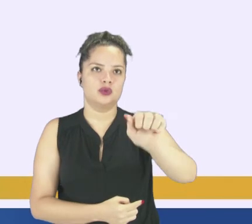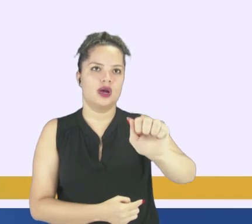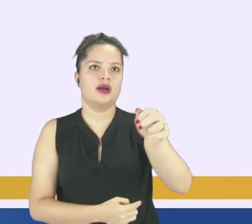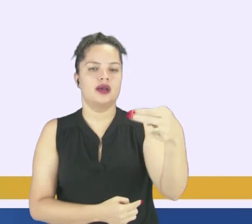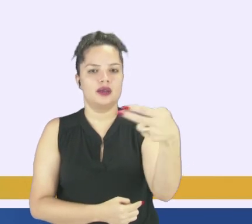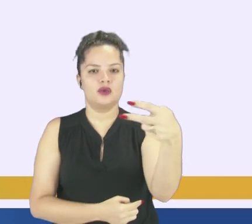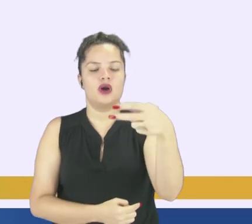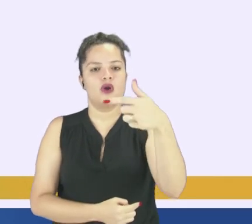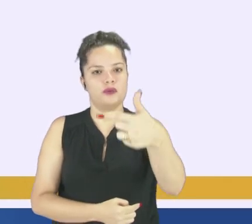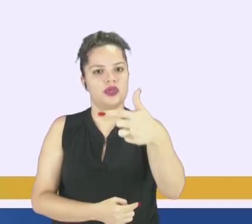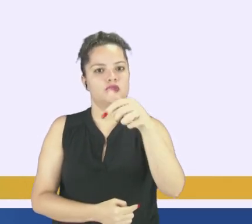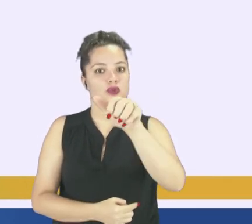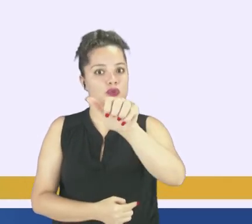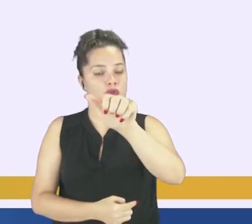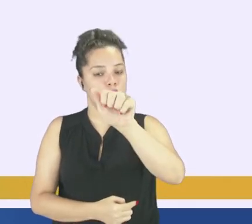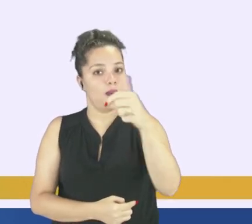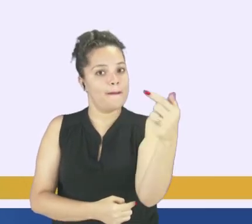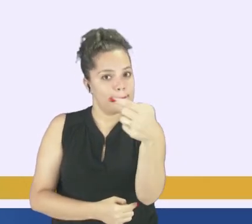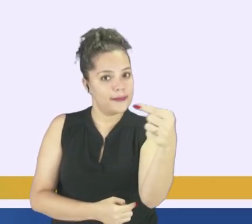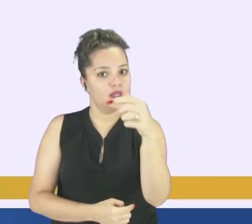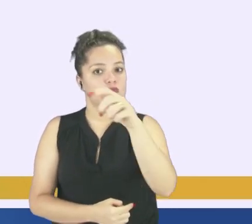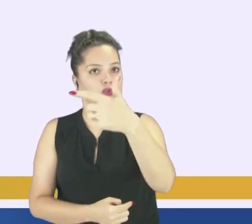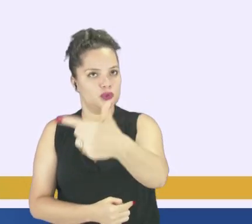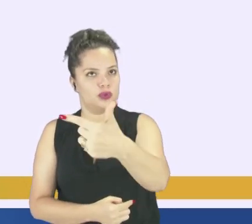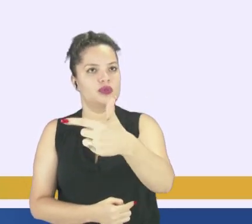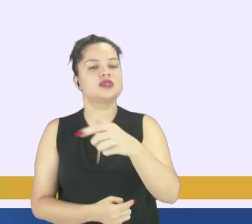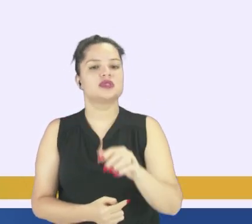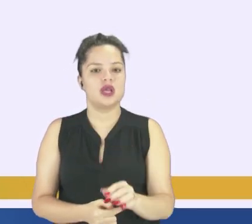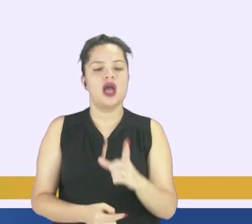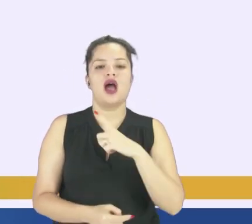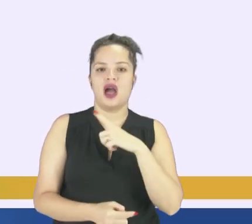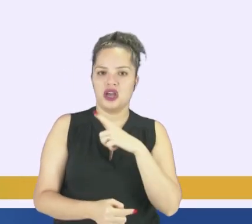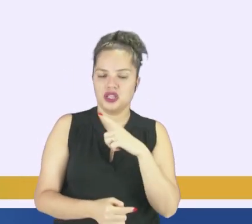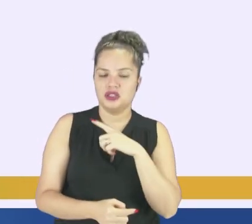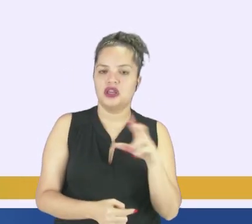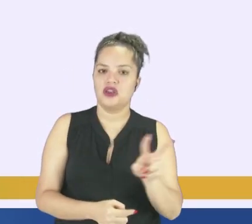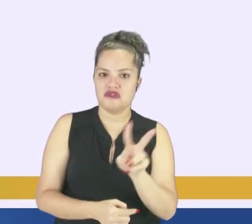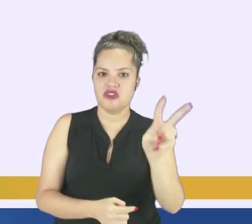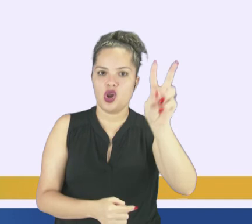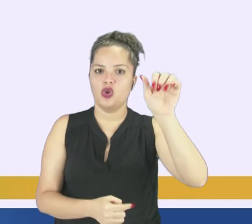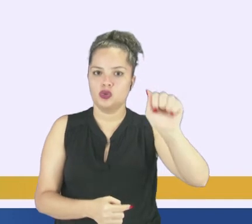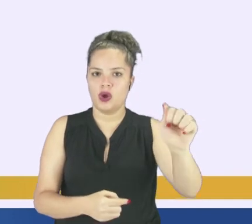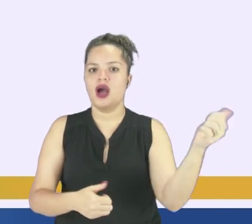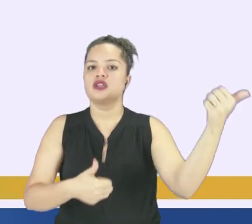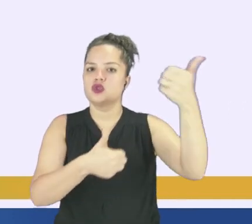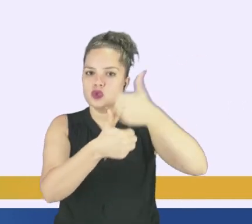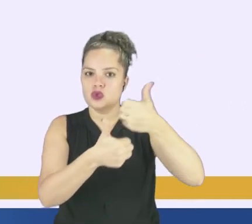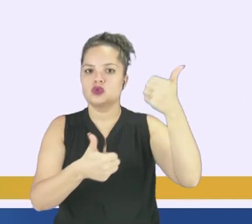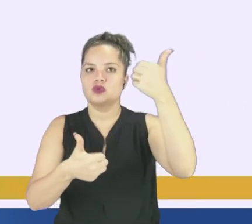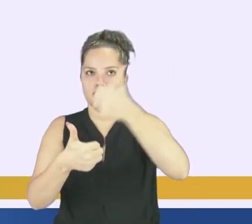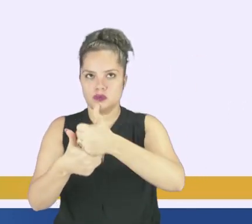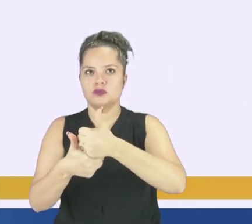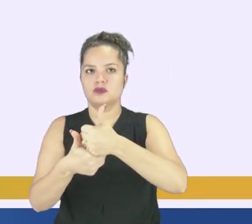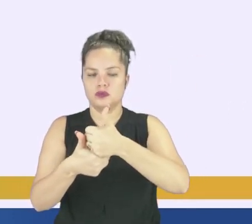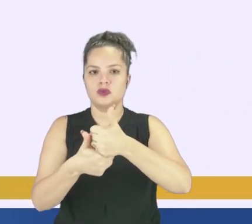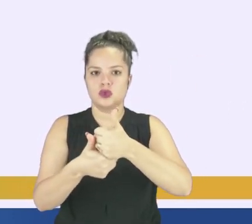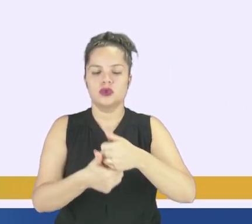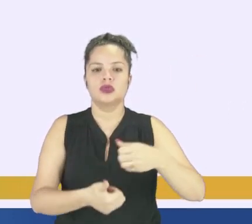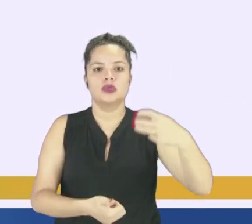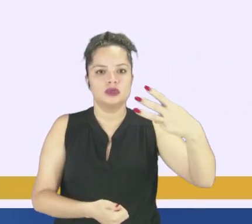aí nós temos aí o valor do a. Então nós vamos substituir nessa equação e aí nós vamos ter da seguinte